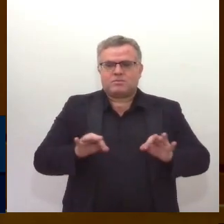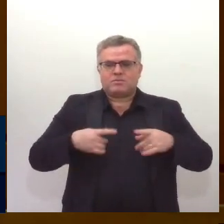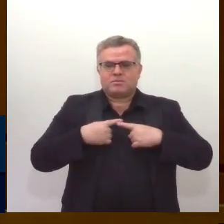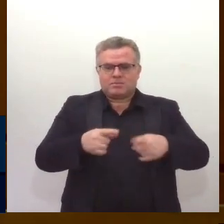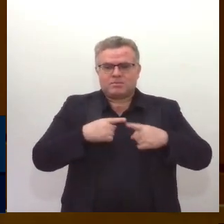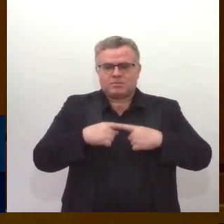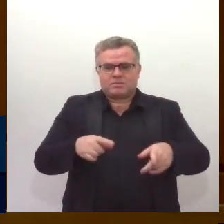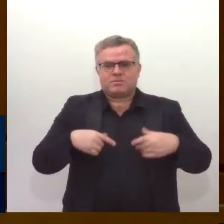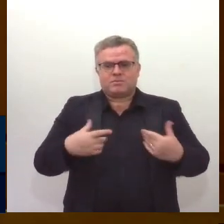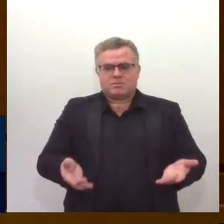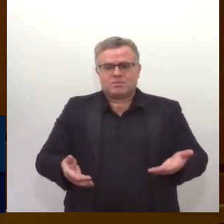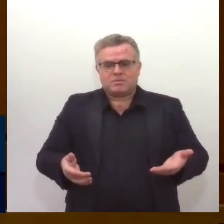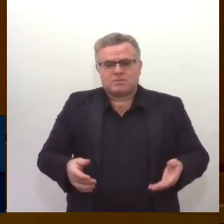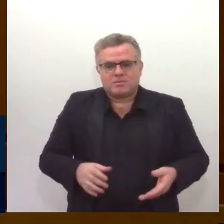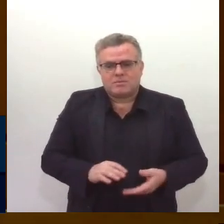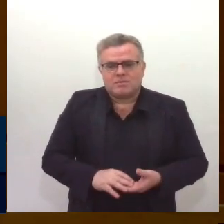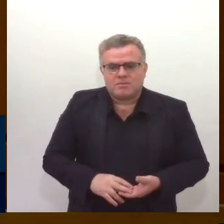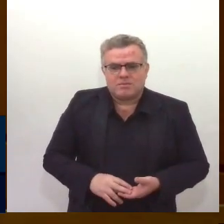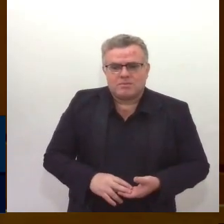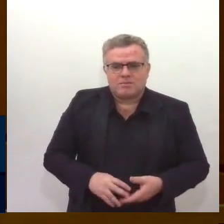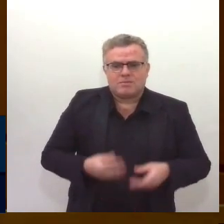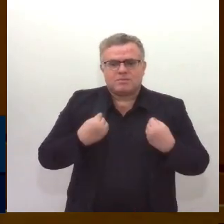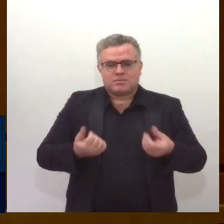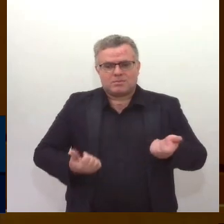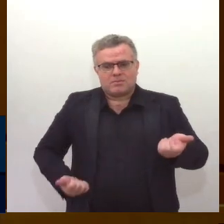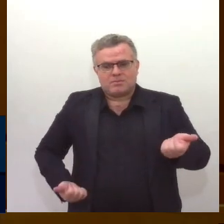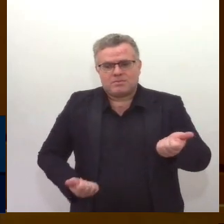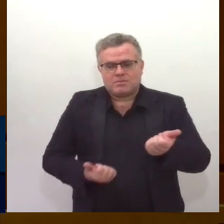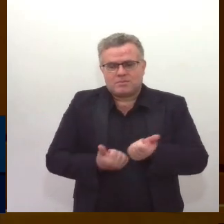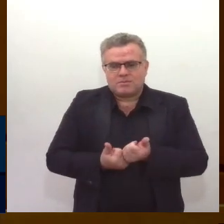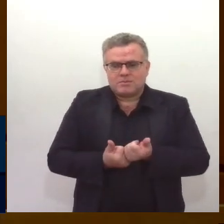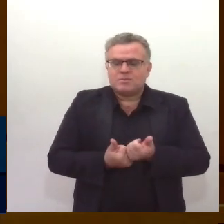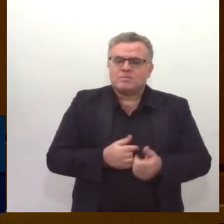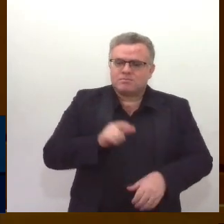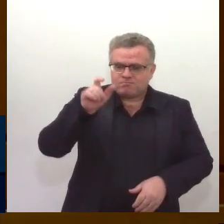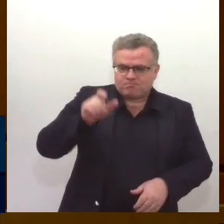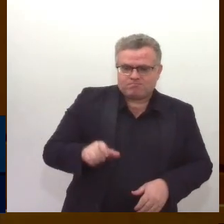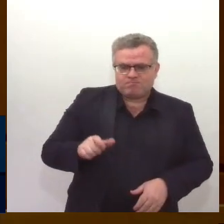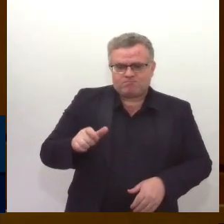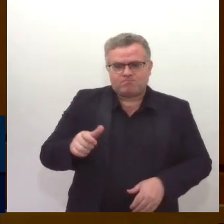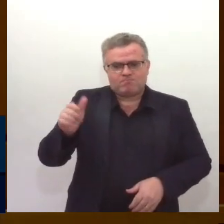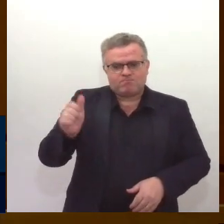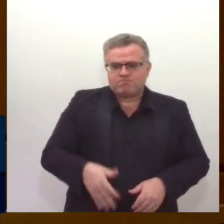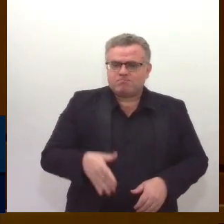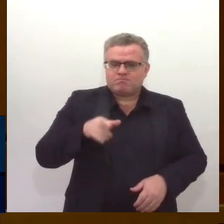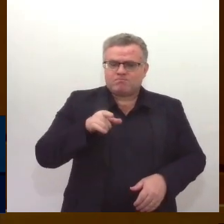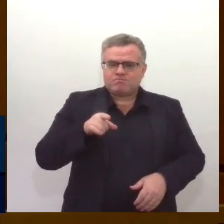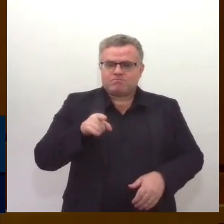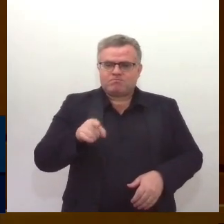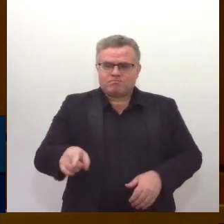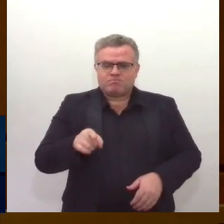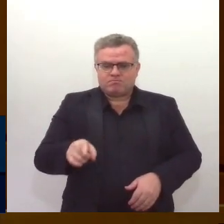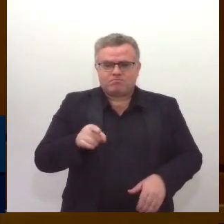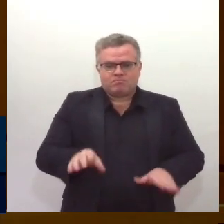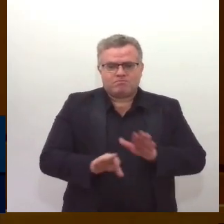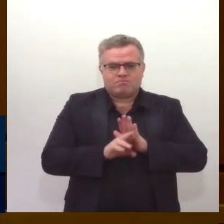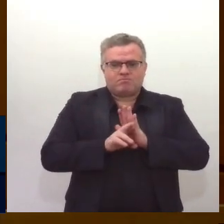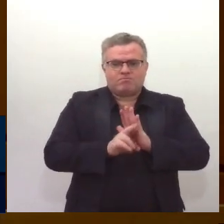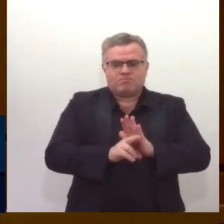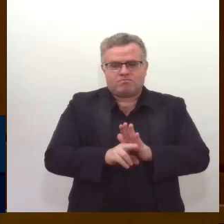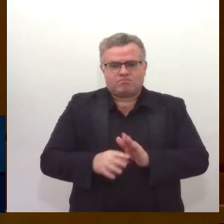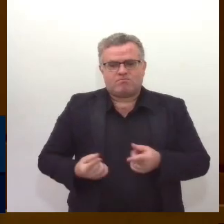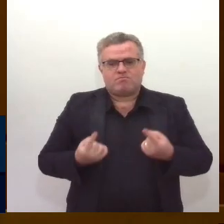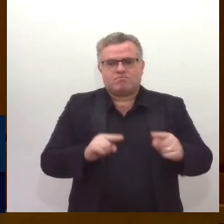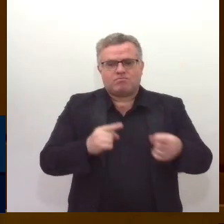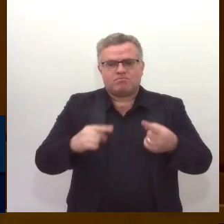vir apoiar um psicopata, uma pessoa que representa uma ameaça à democracia,